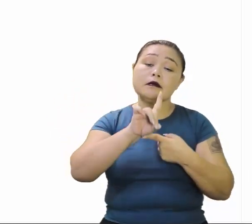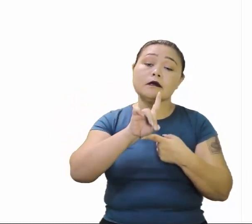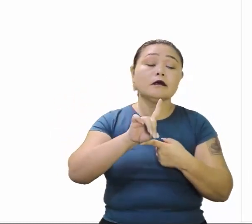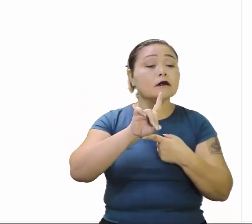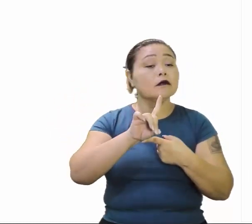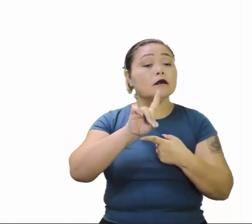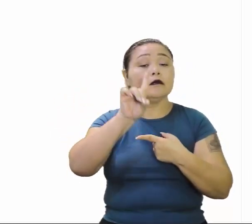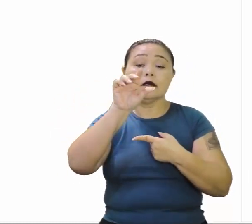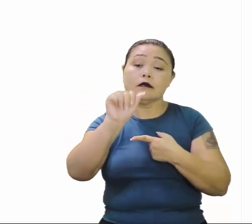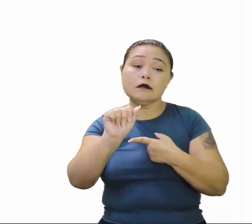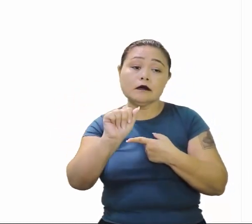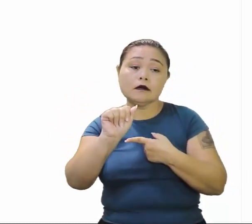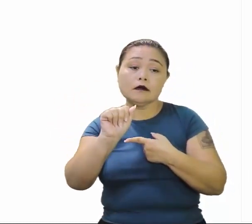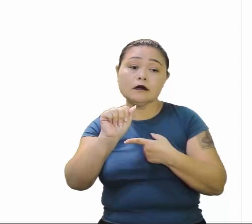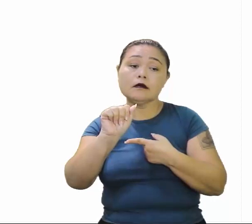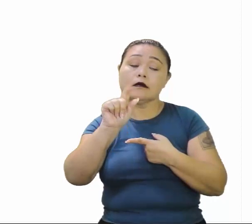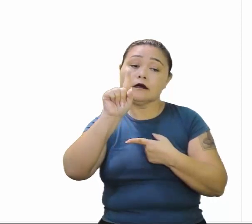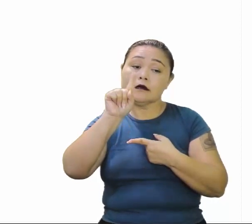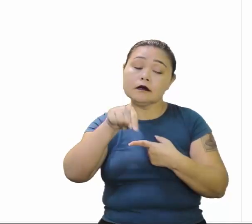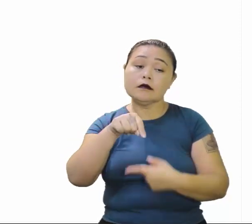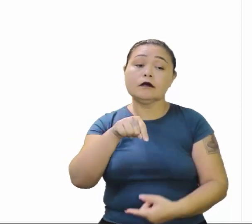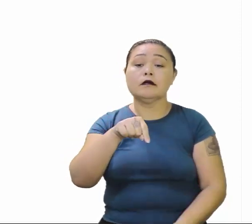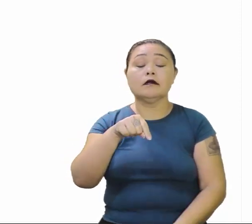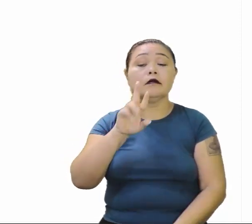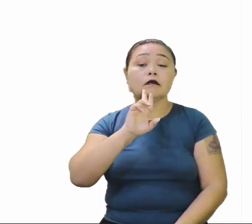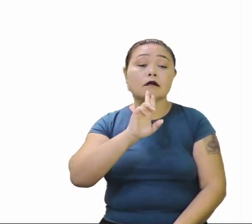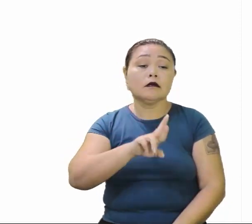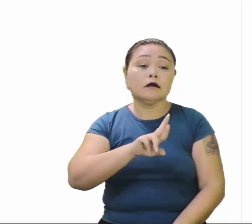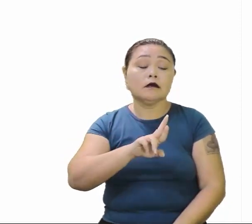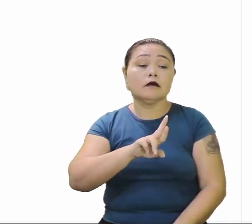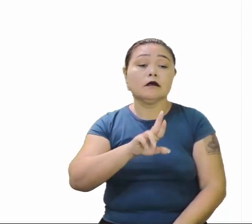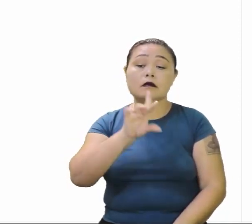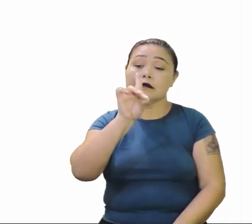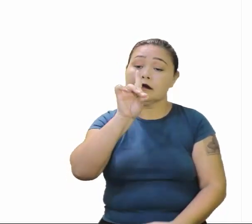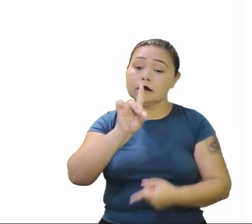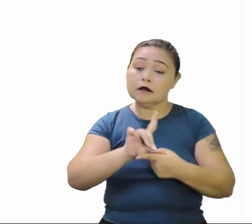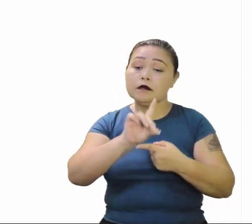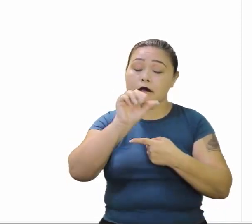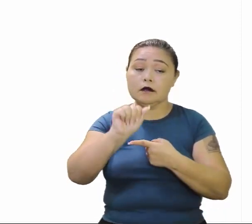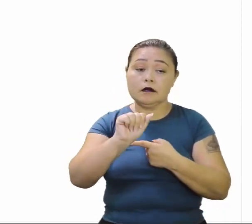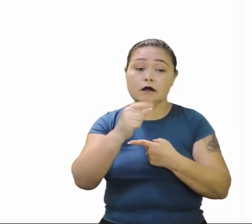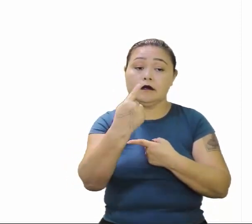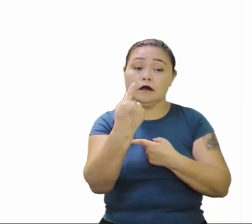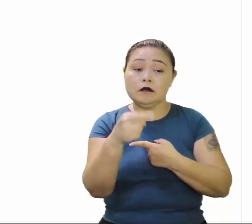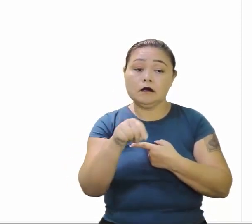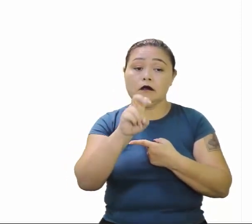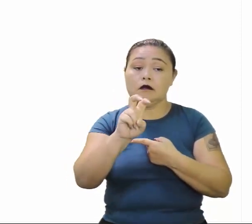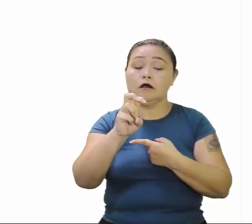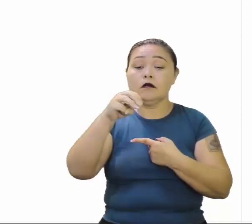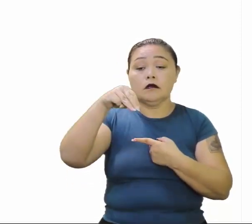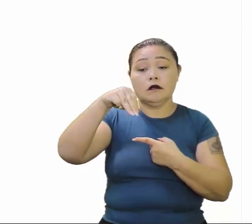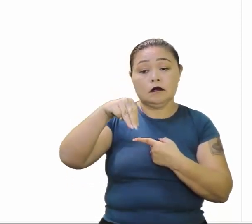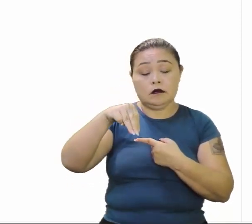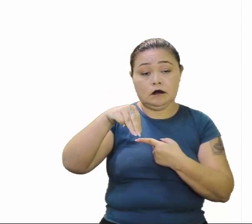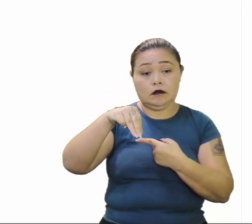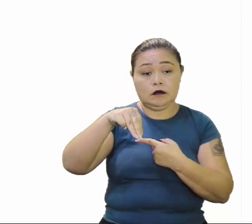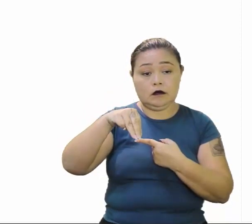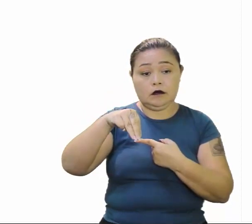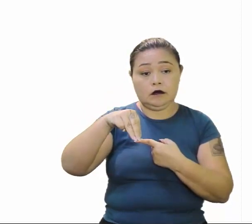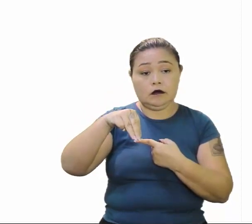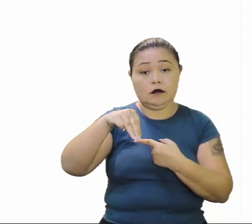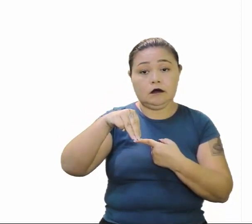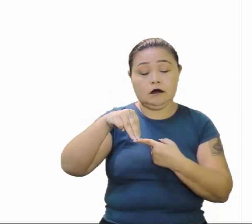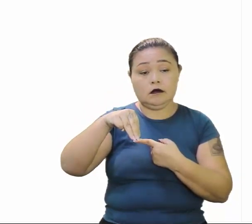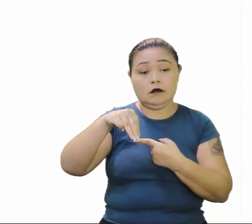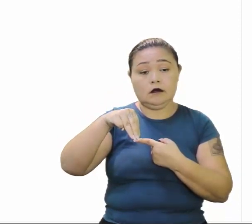a densidade de A, nós chegamos que a densidade de A é 1,5, 1 vezes e